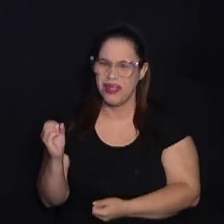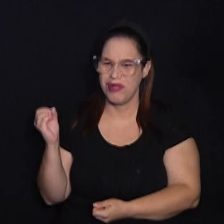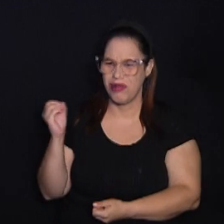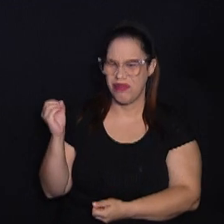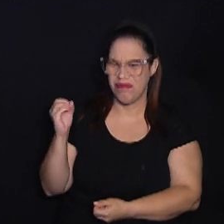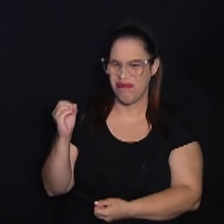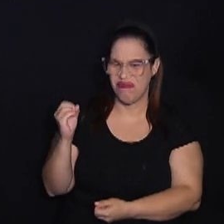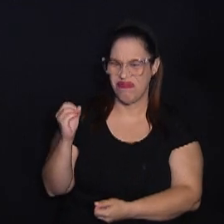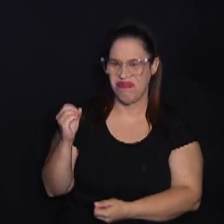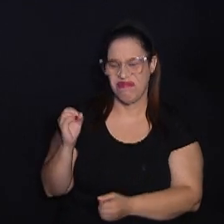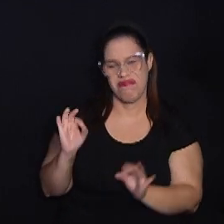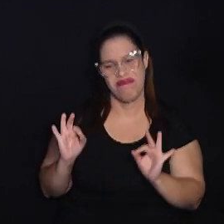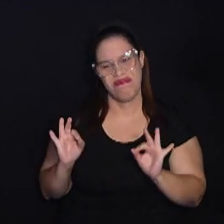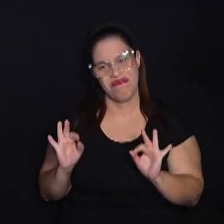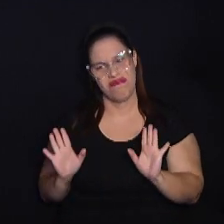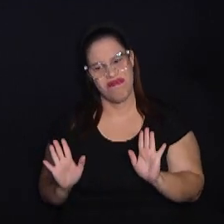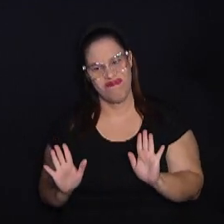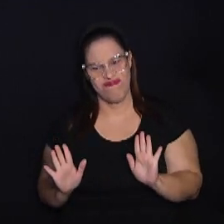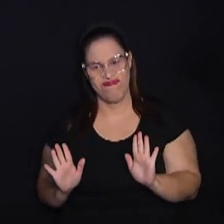Enfim,